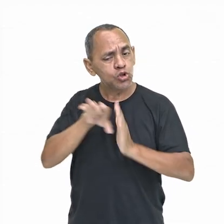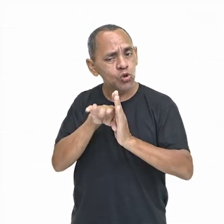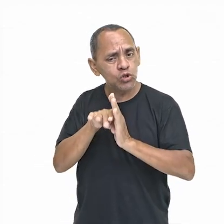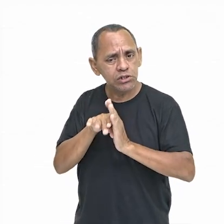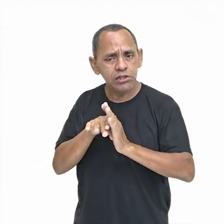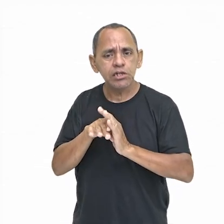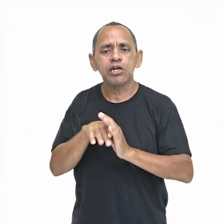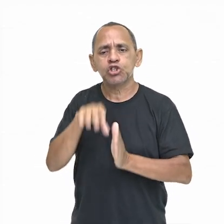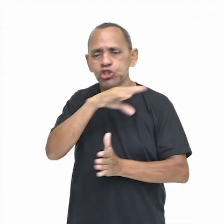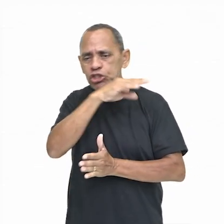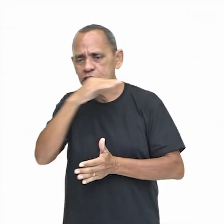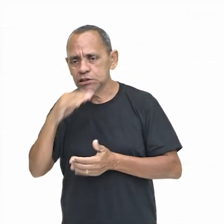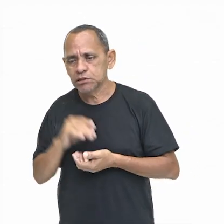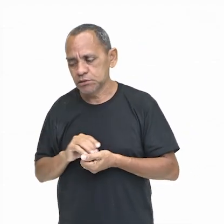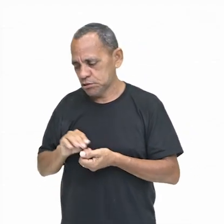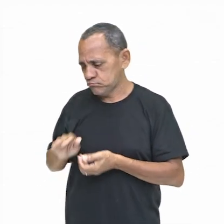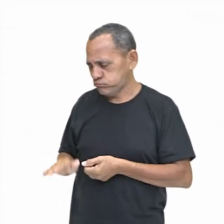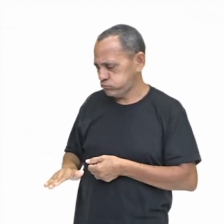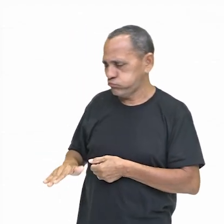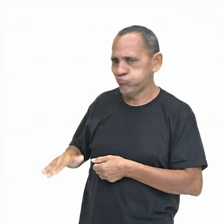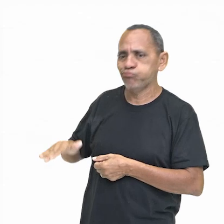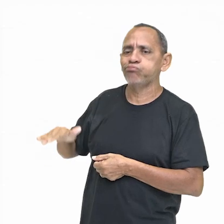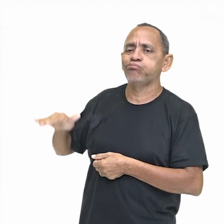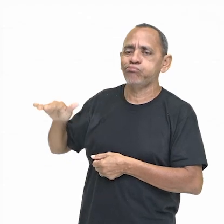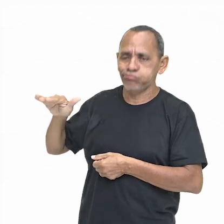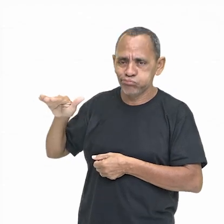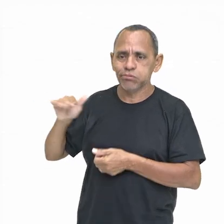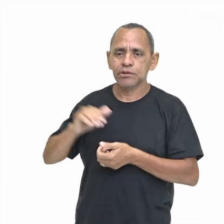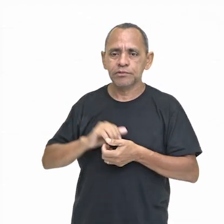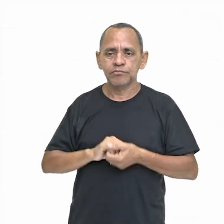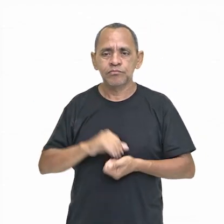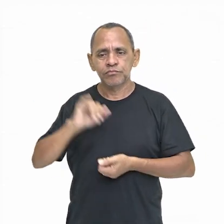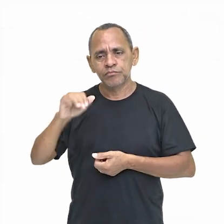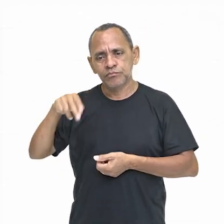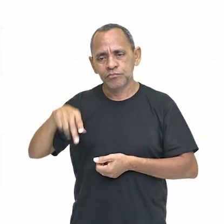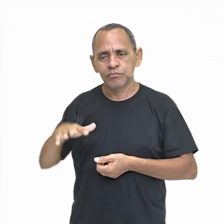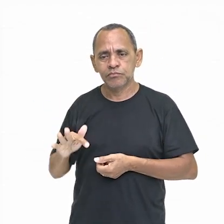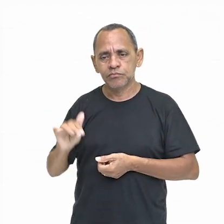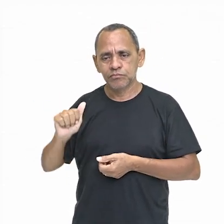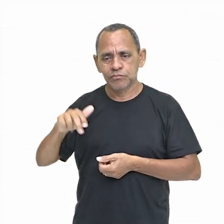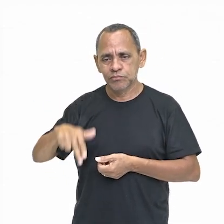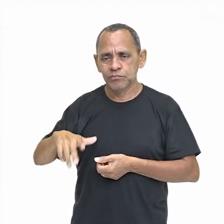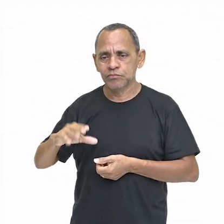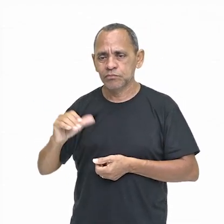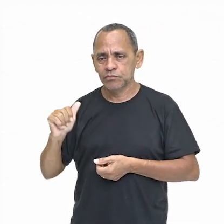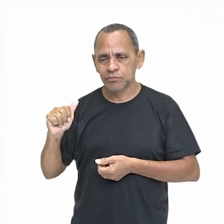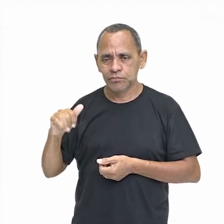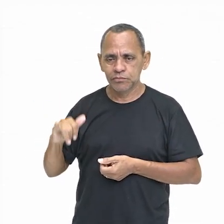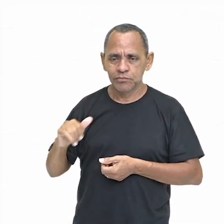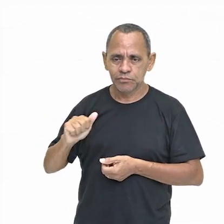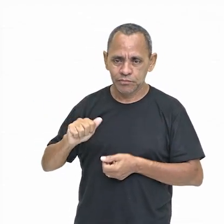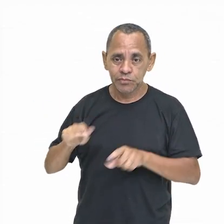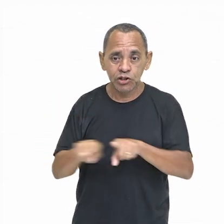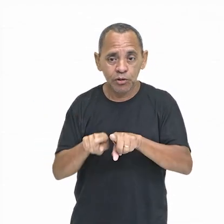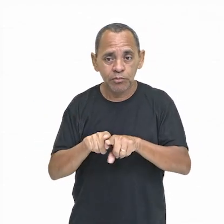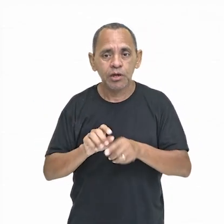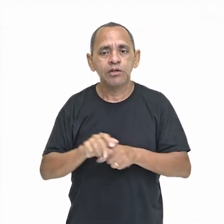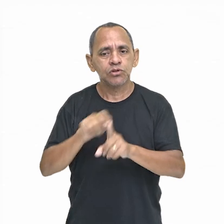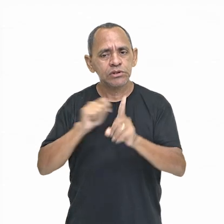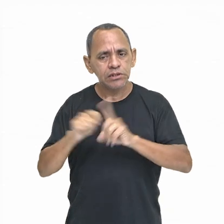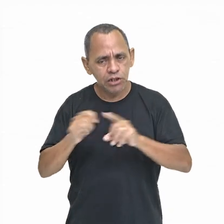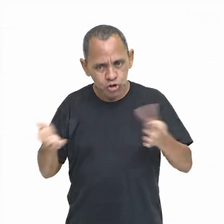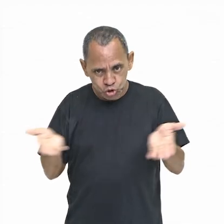vida, certo? Então, essa questão de infância é da nossa sociedade, da sociedade moderna, tá bom? Muito